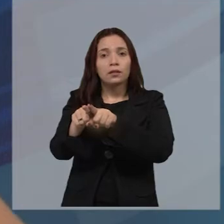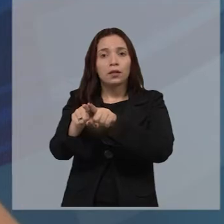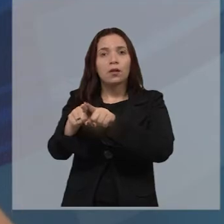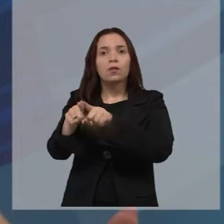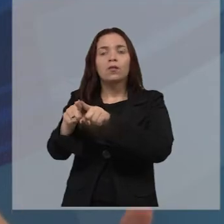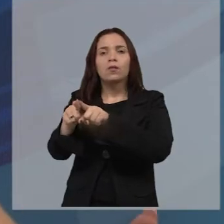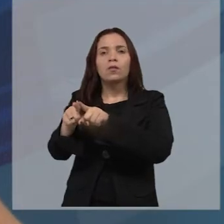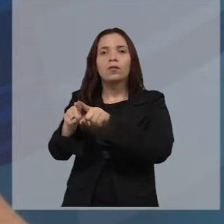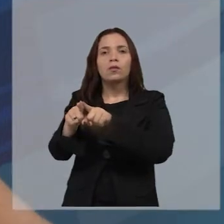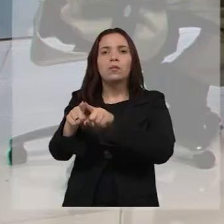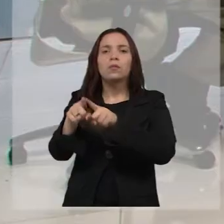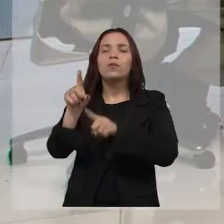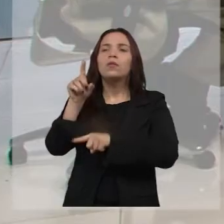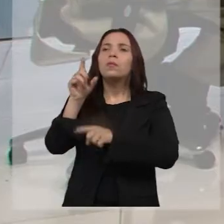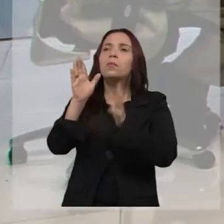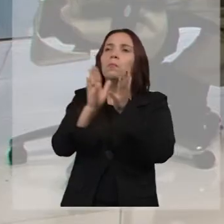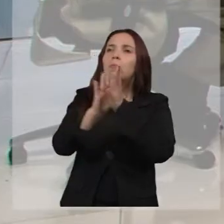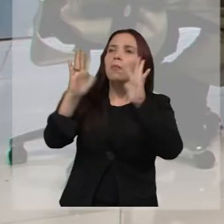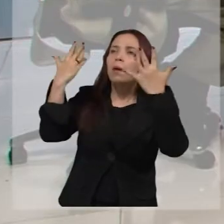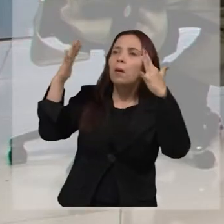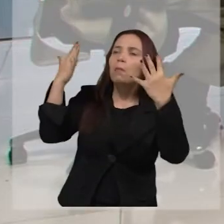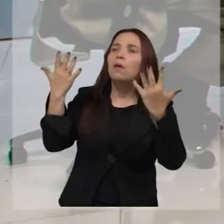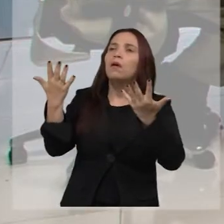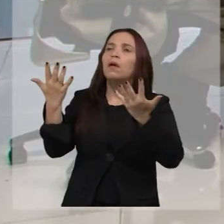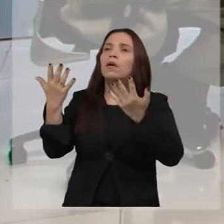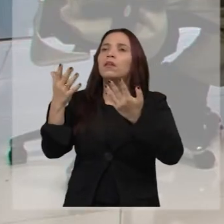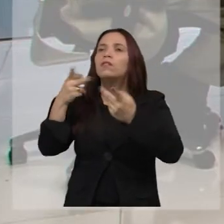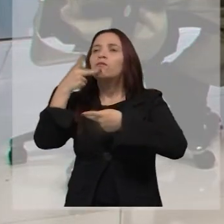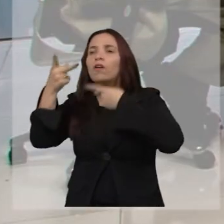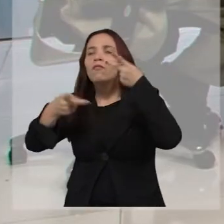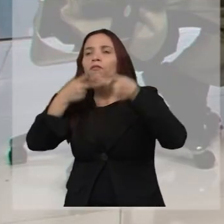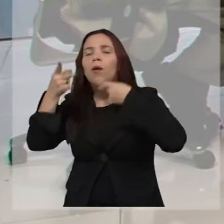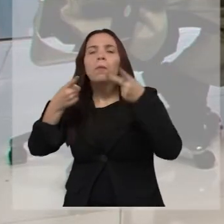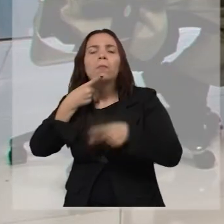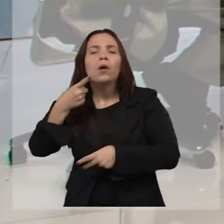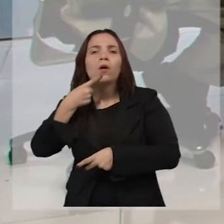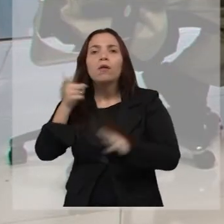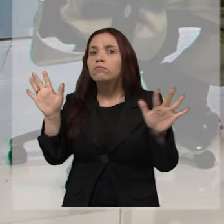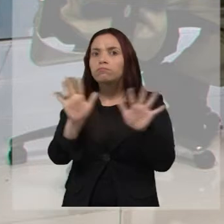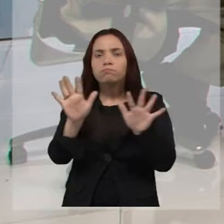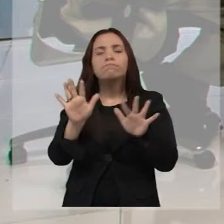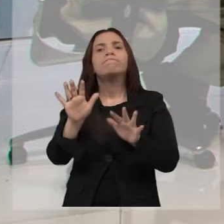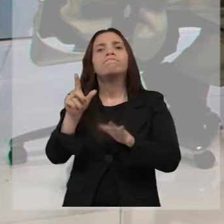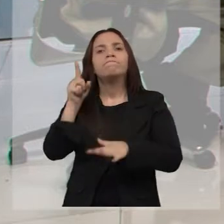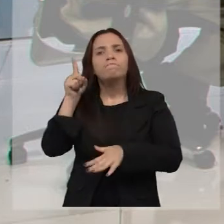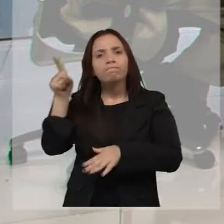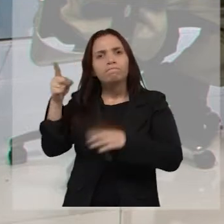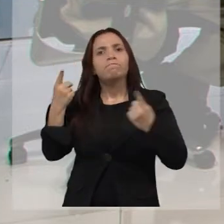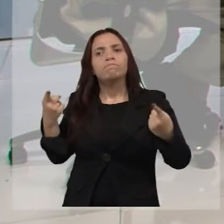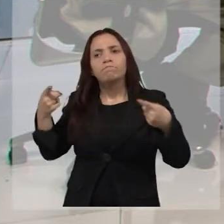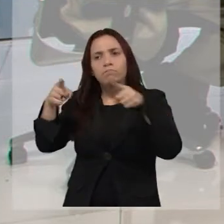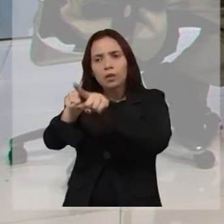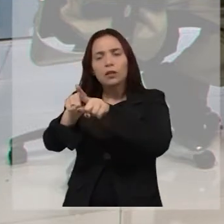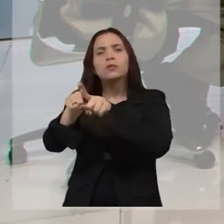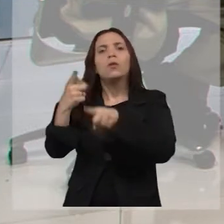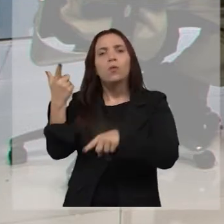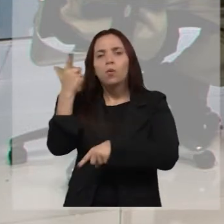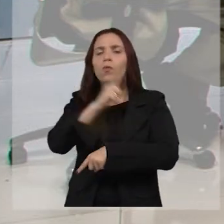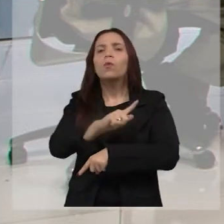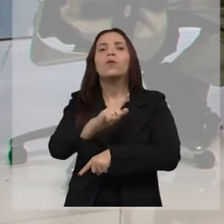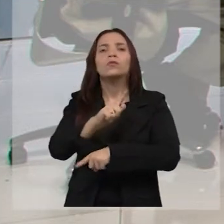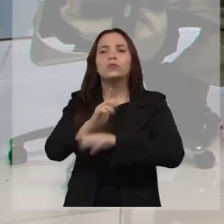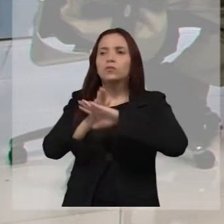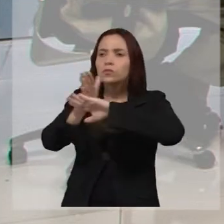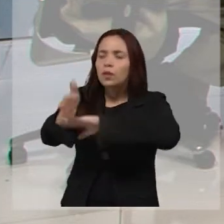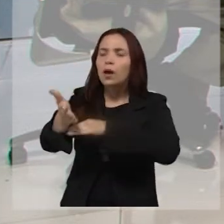Não é só de, Lídia, parabéns pelo trabalho, parabéns pela equipe, não, é de sair da sua rotina de vida e contribuir de